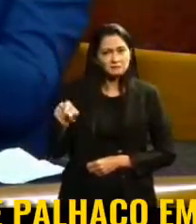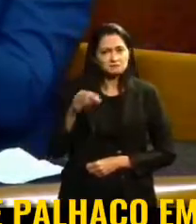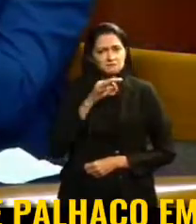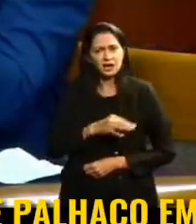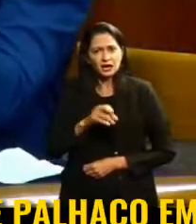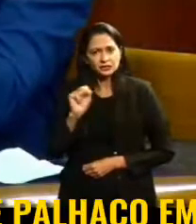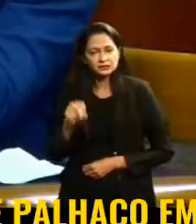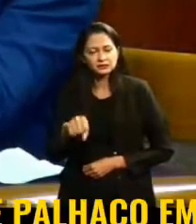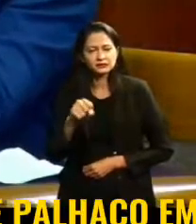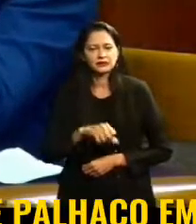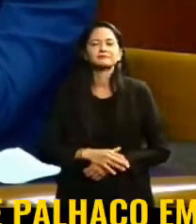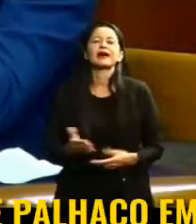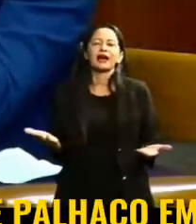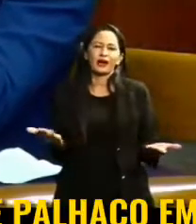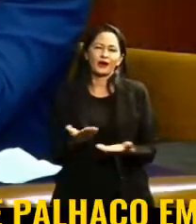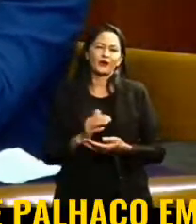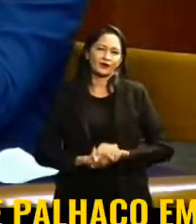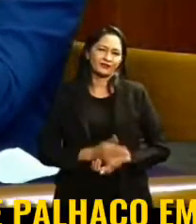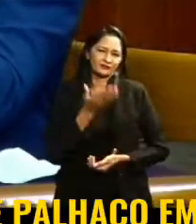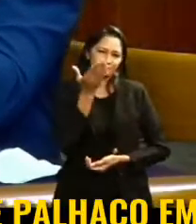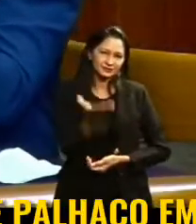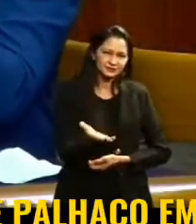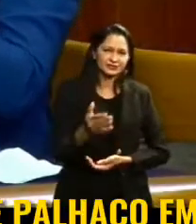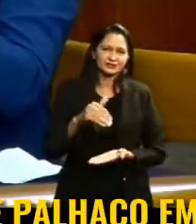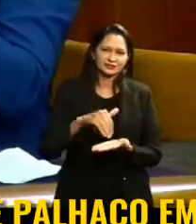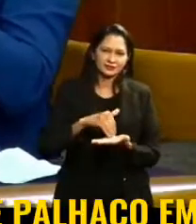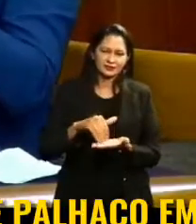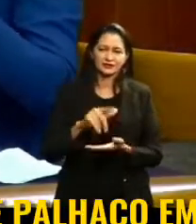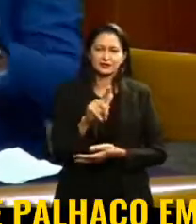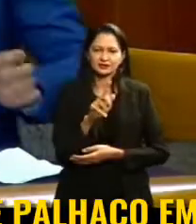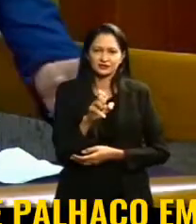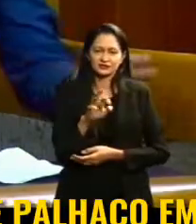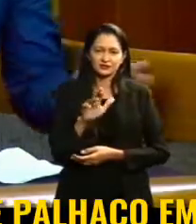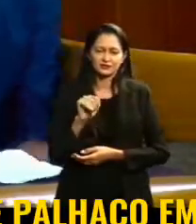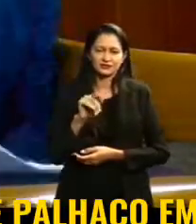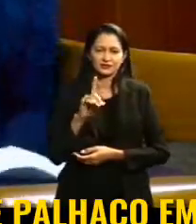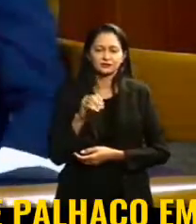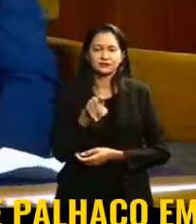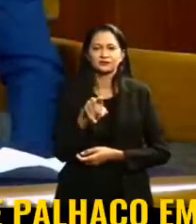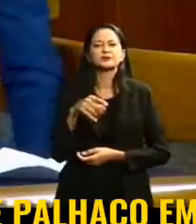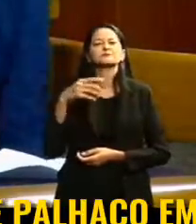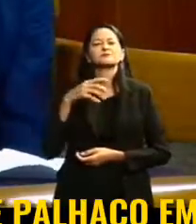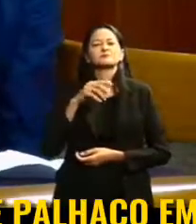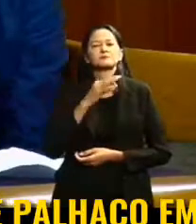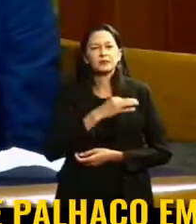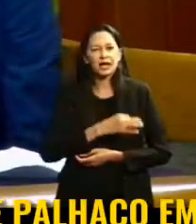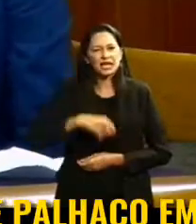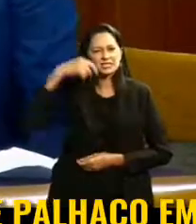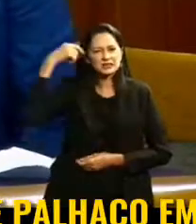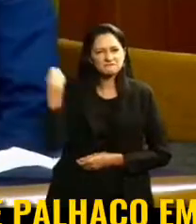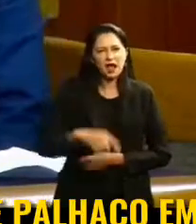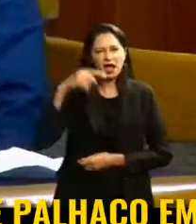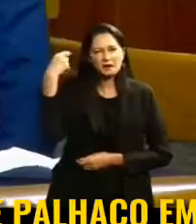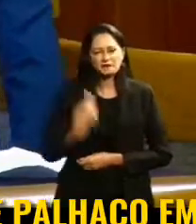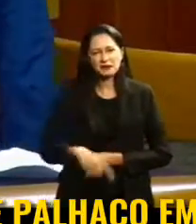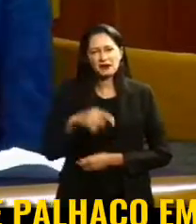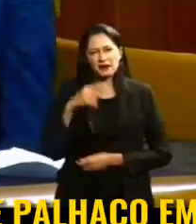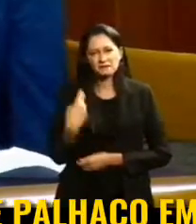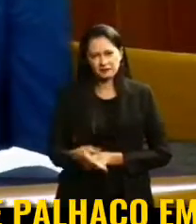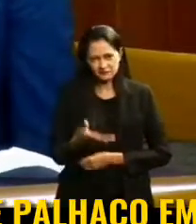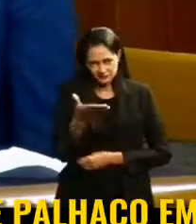cinto. Agora o senhor, secretário de finanças, o senhor merece o... coro de cinto, secretário. O